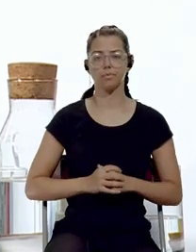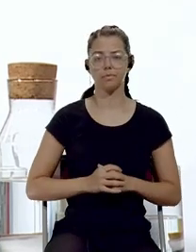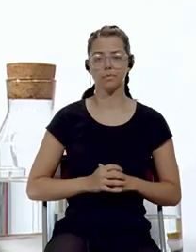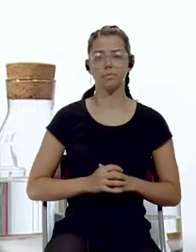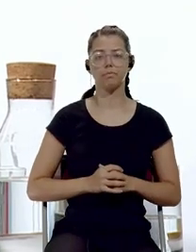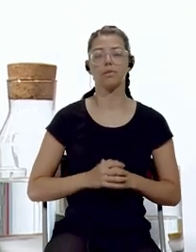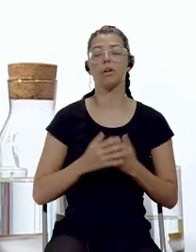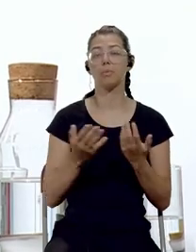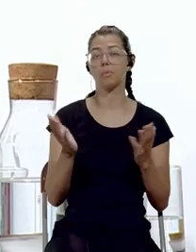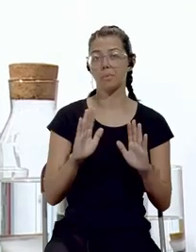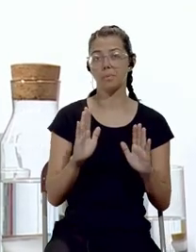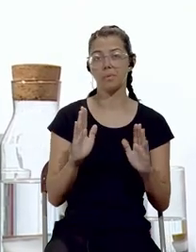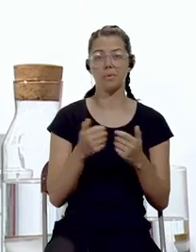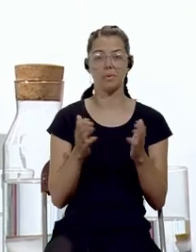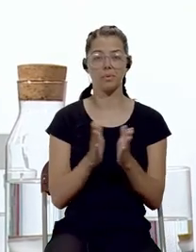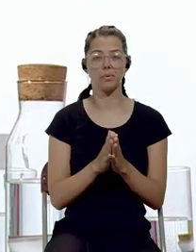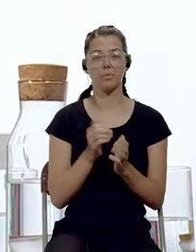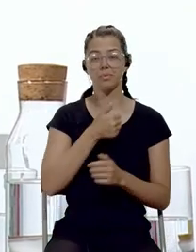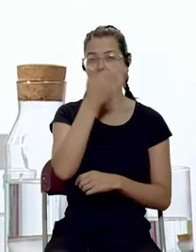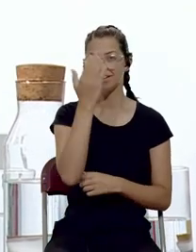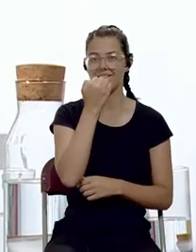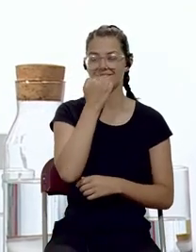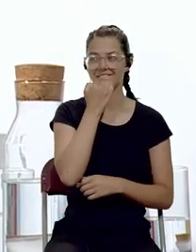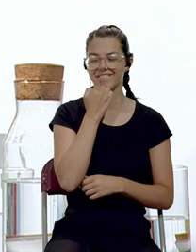Olá a todos, bom dia, um grande prazer estar aqui.